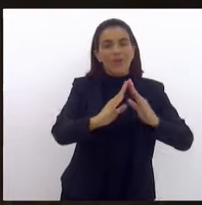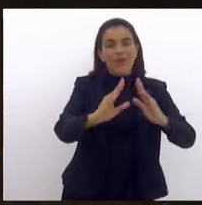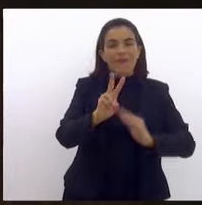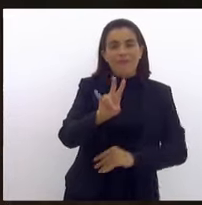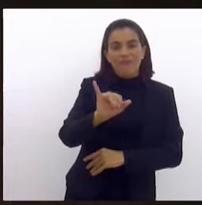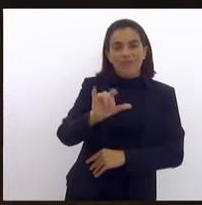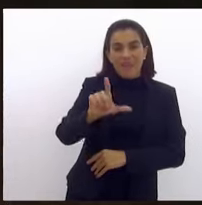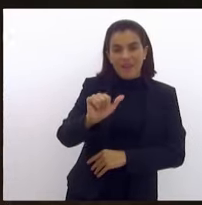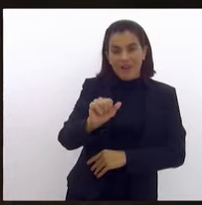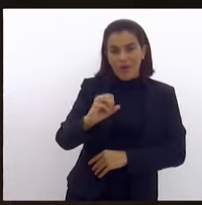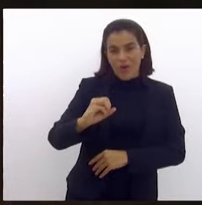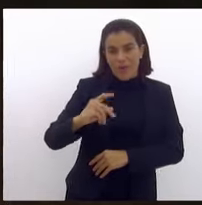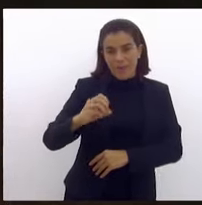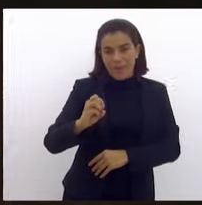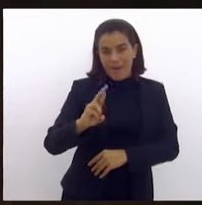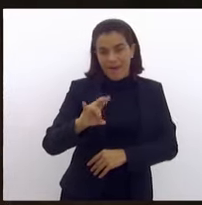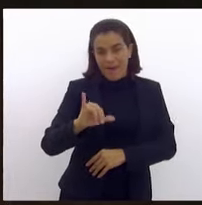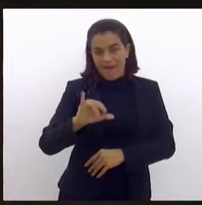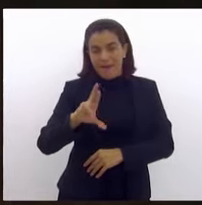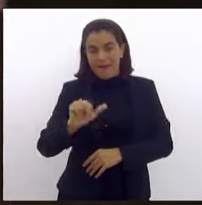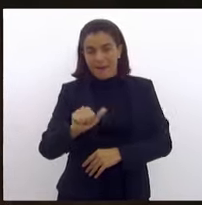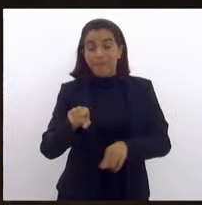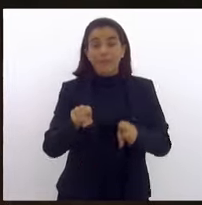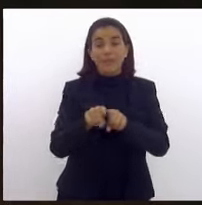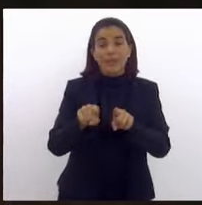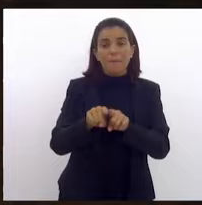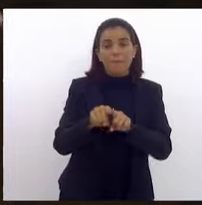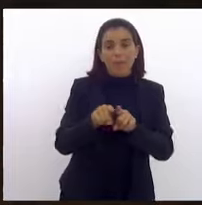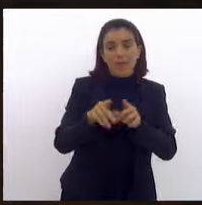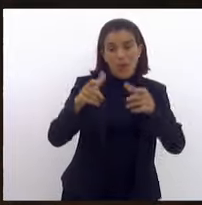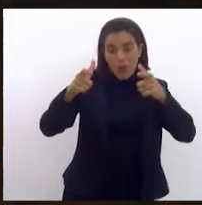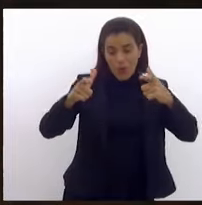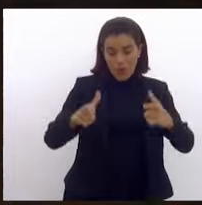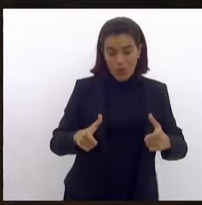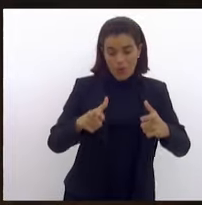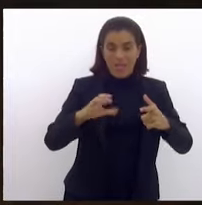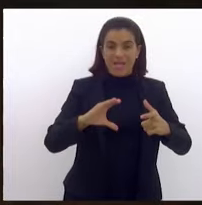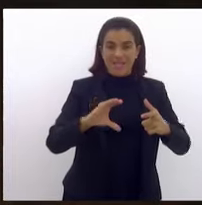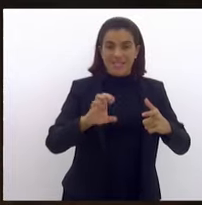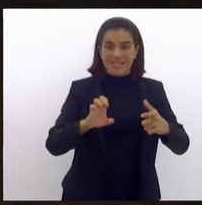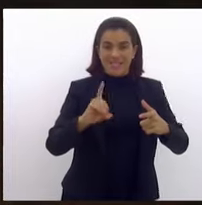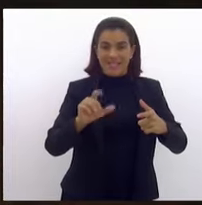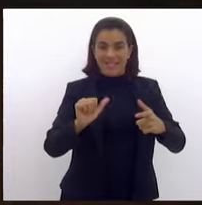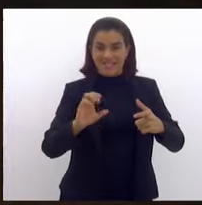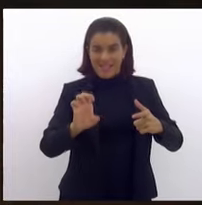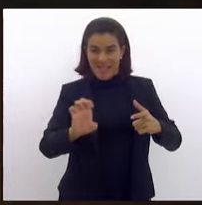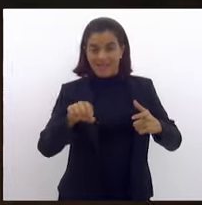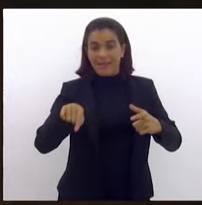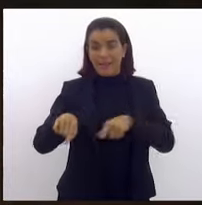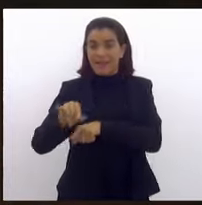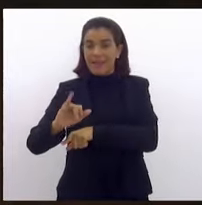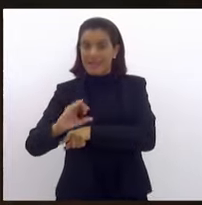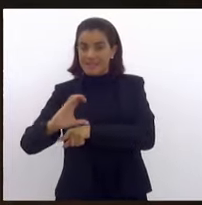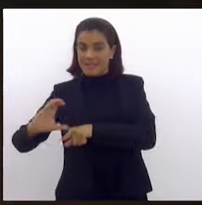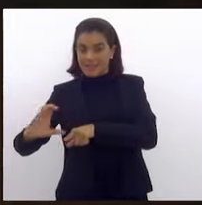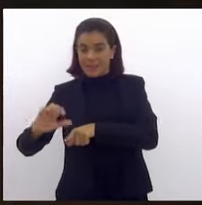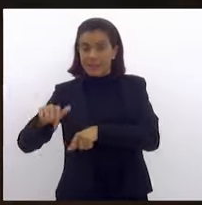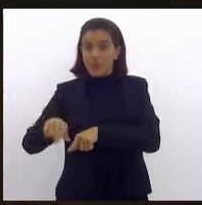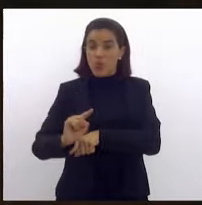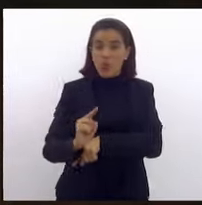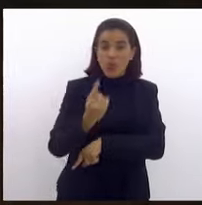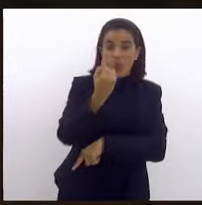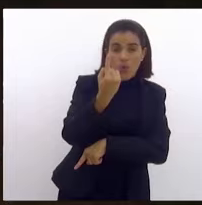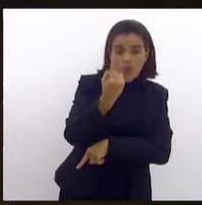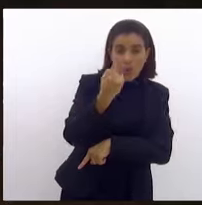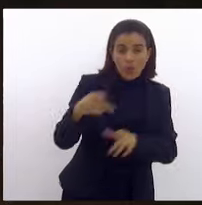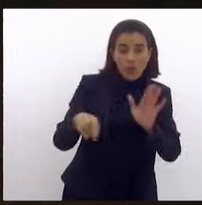11, vai até os limites daquela área onde está sediada a SEDAI e ao lado tem o CICC. O único equipamento